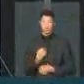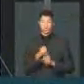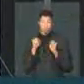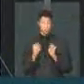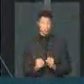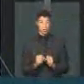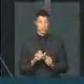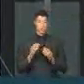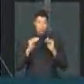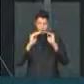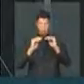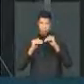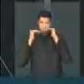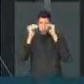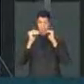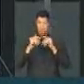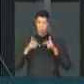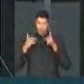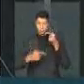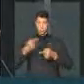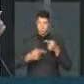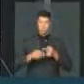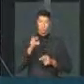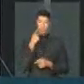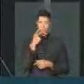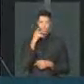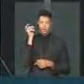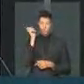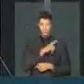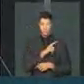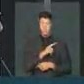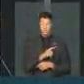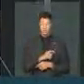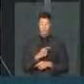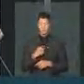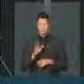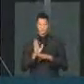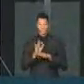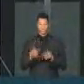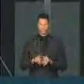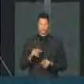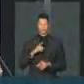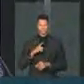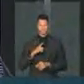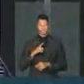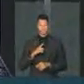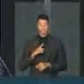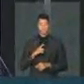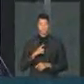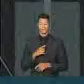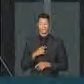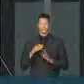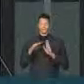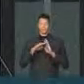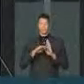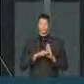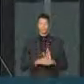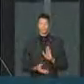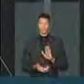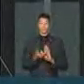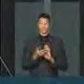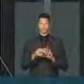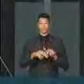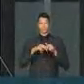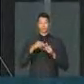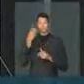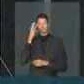gente possa avançar nessas políticas. E falar em dificuldades, a gente tem aqui uma pauta colocada